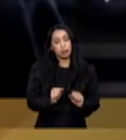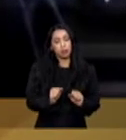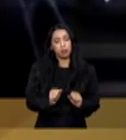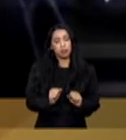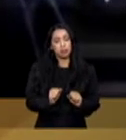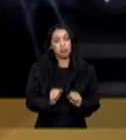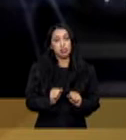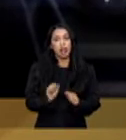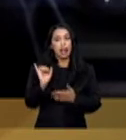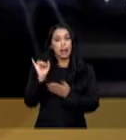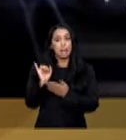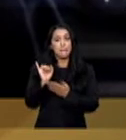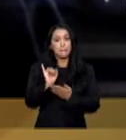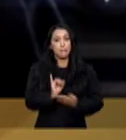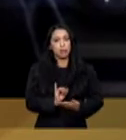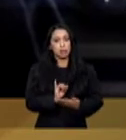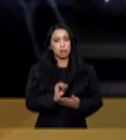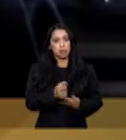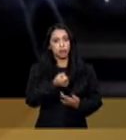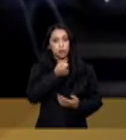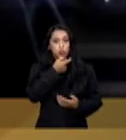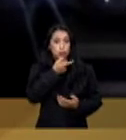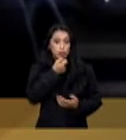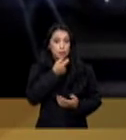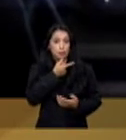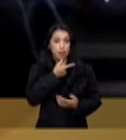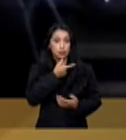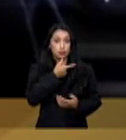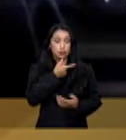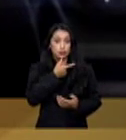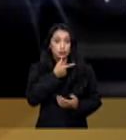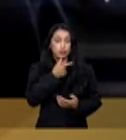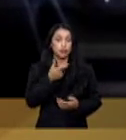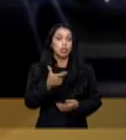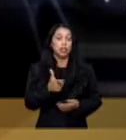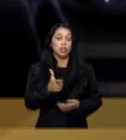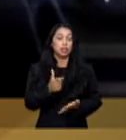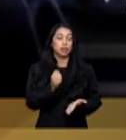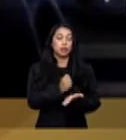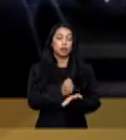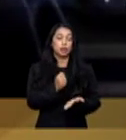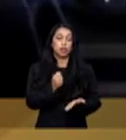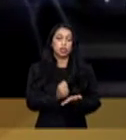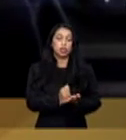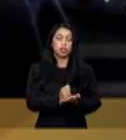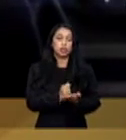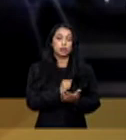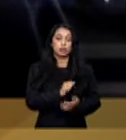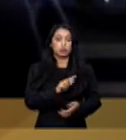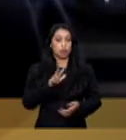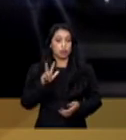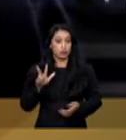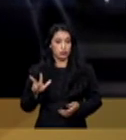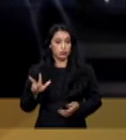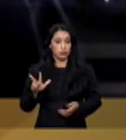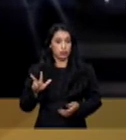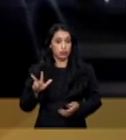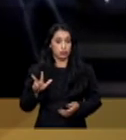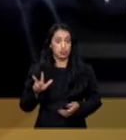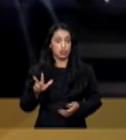que a importação de um medicamento sem o registro adequado é